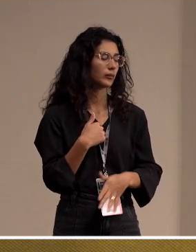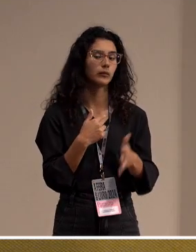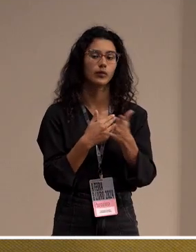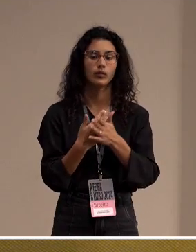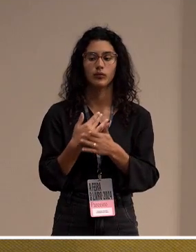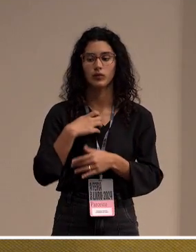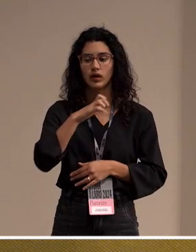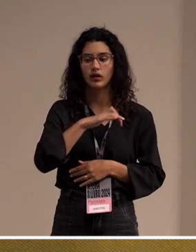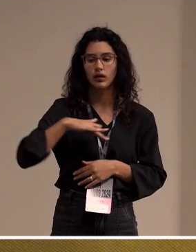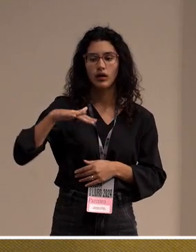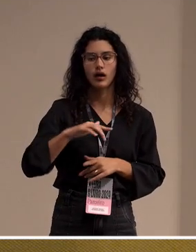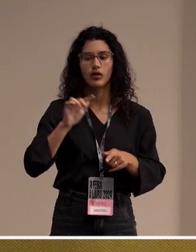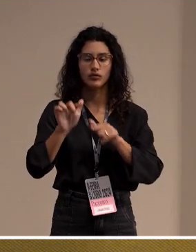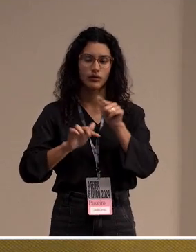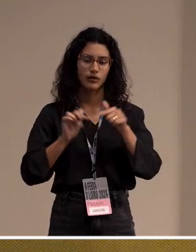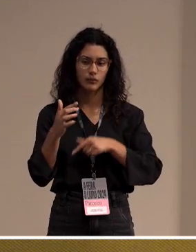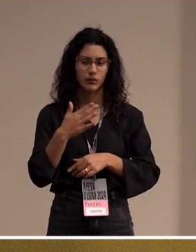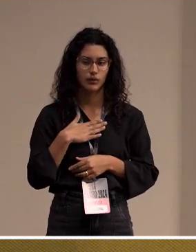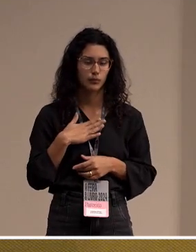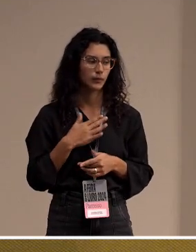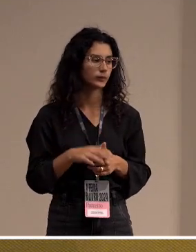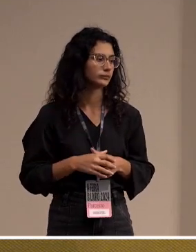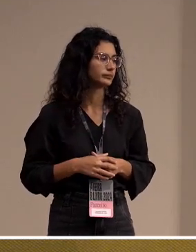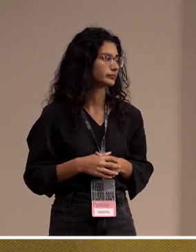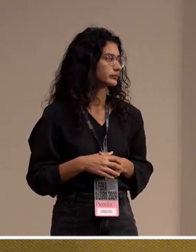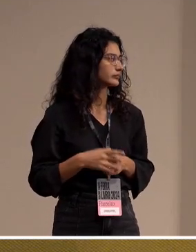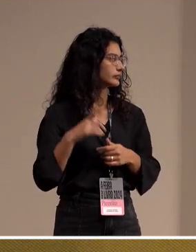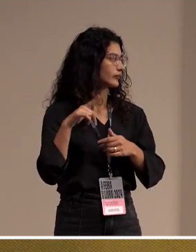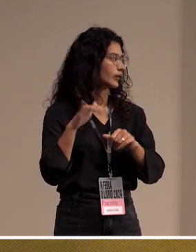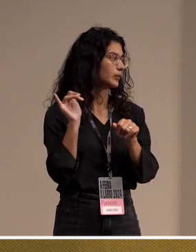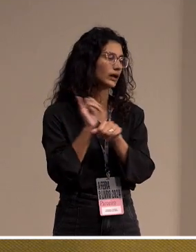it's both a means of expression and a coping strategy.